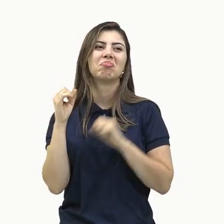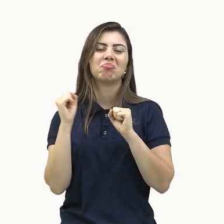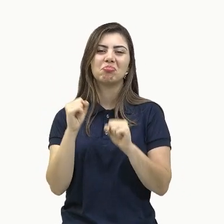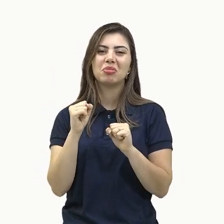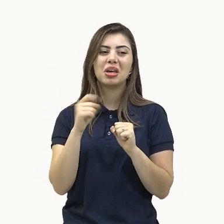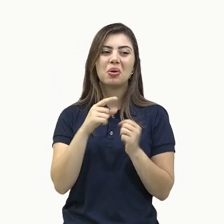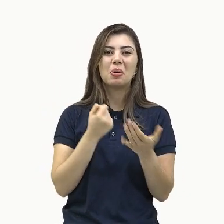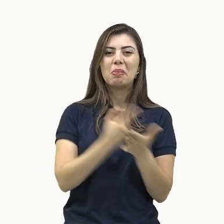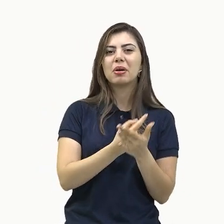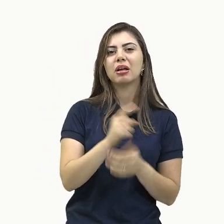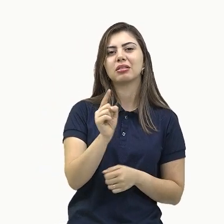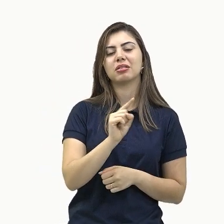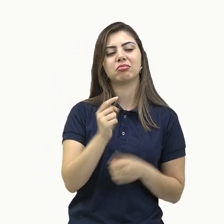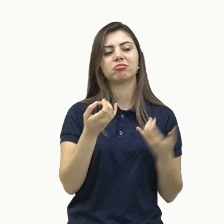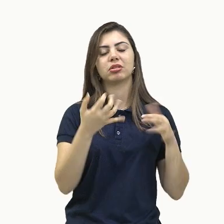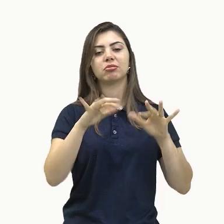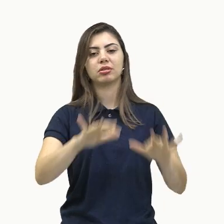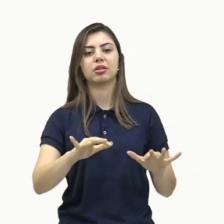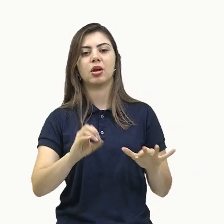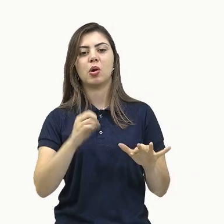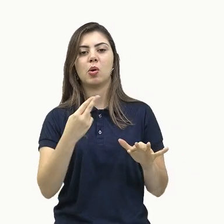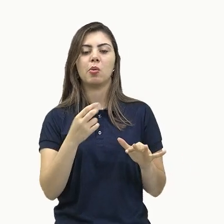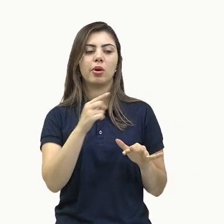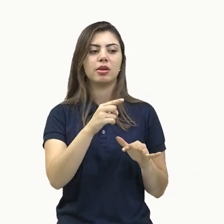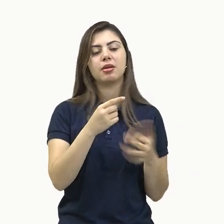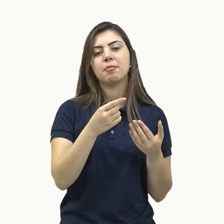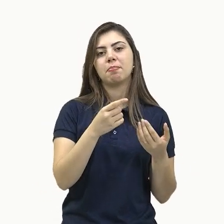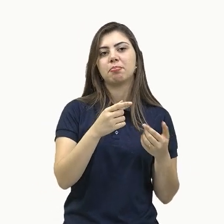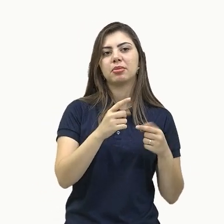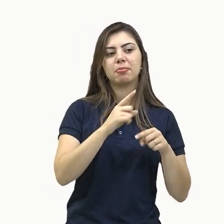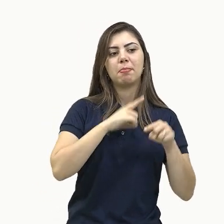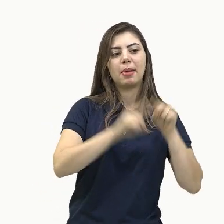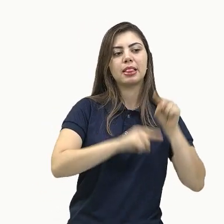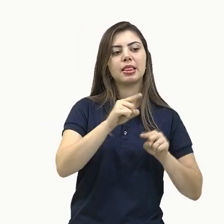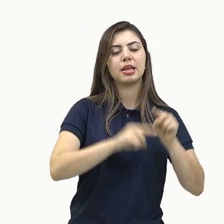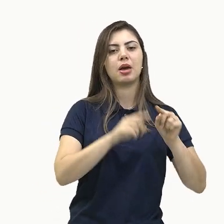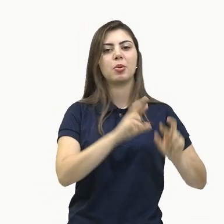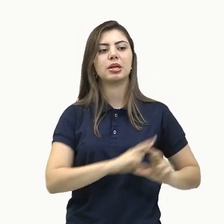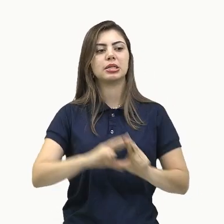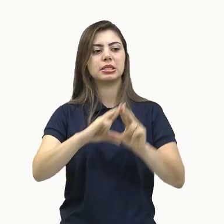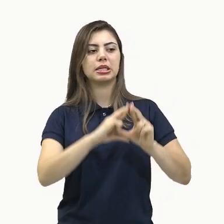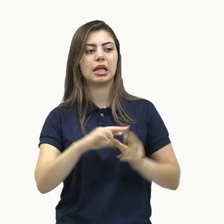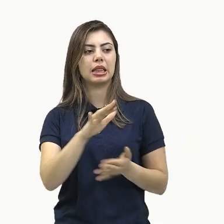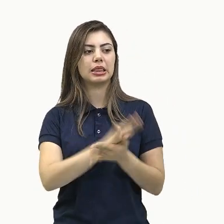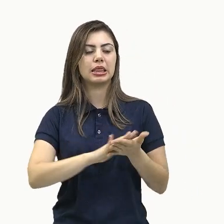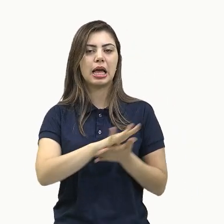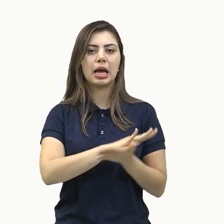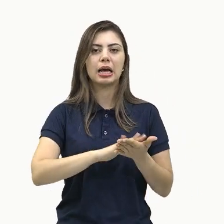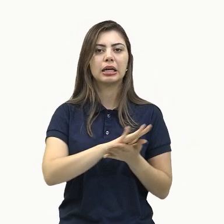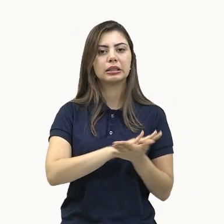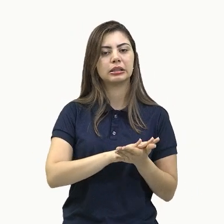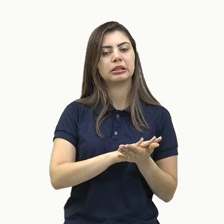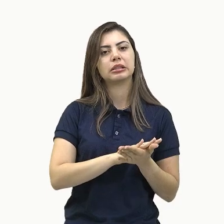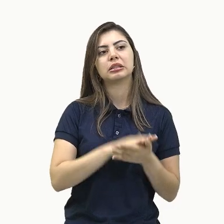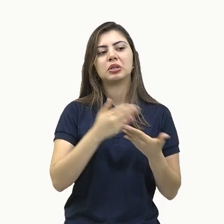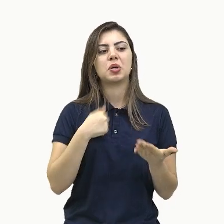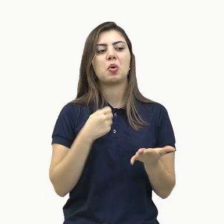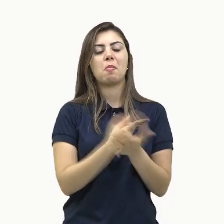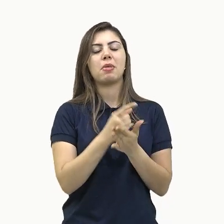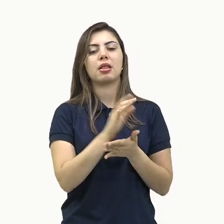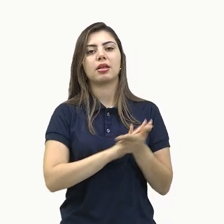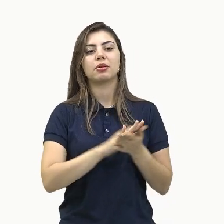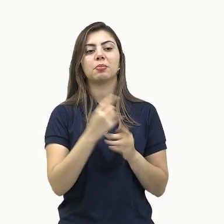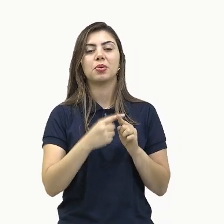ou feitos de materiais não recicláveis. É uma forma de pressionar as indústrias a